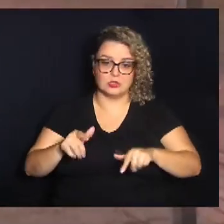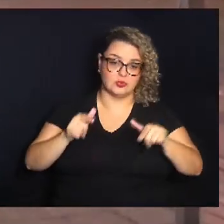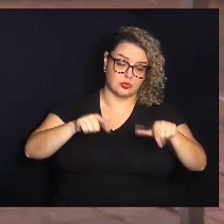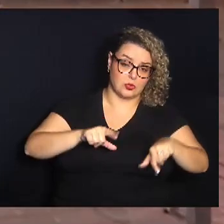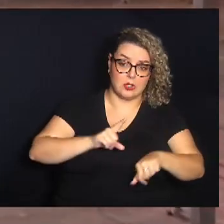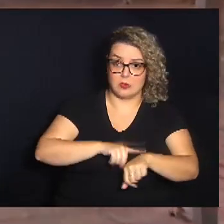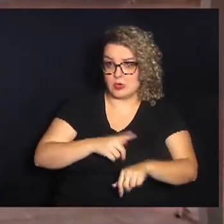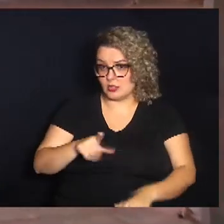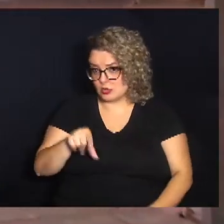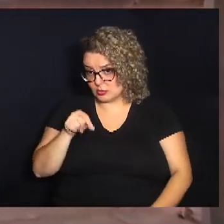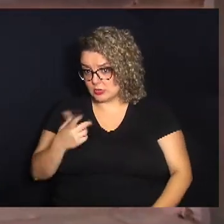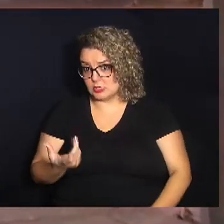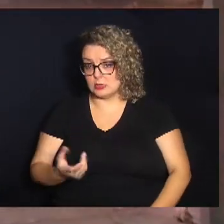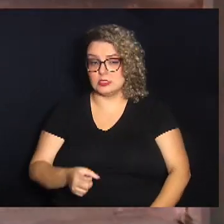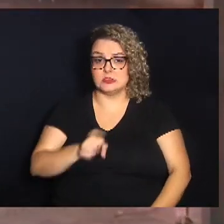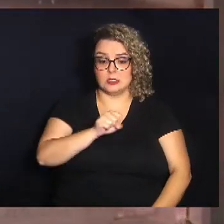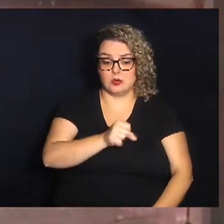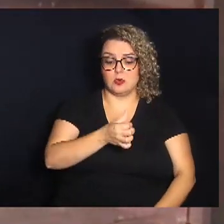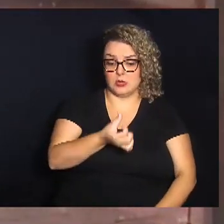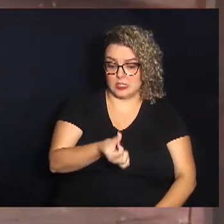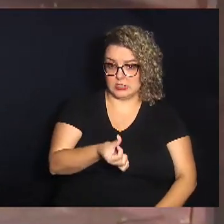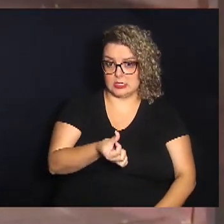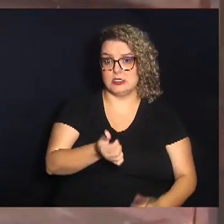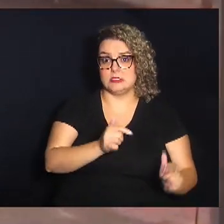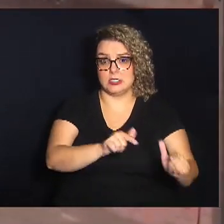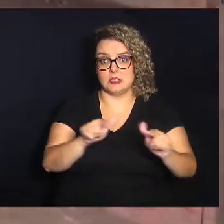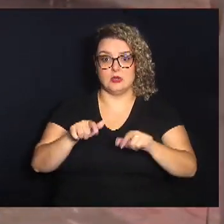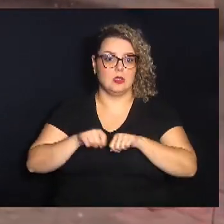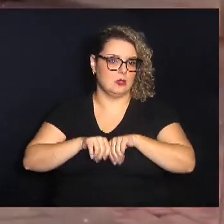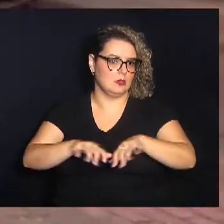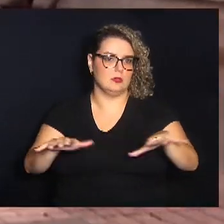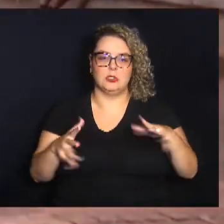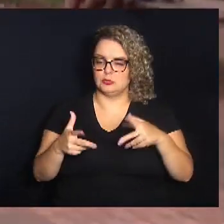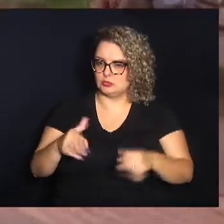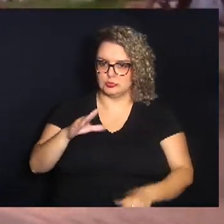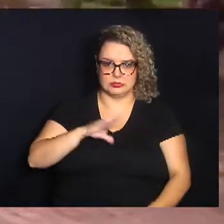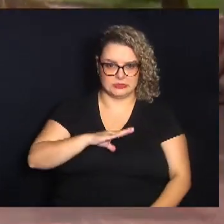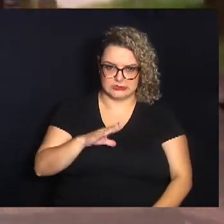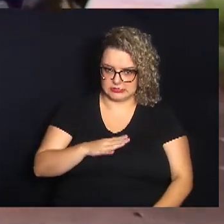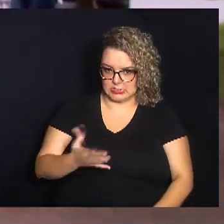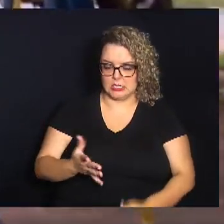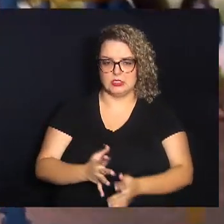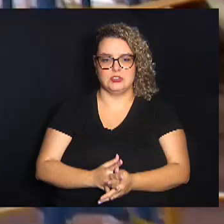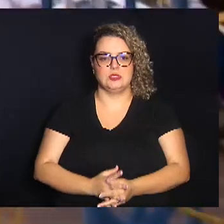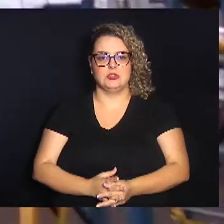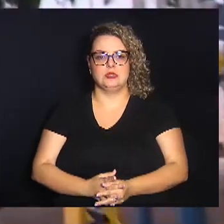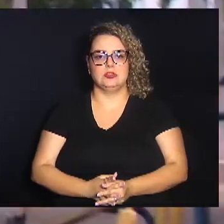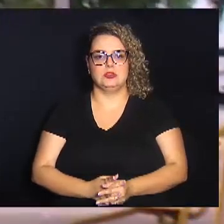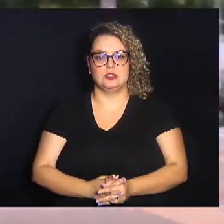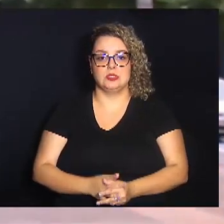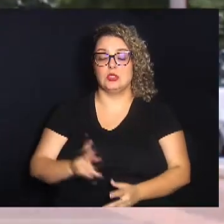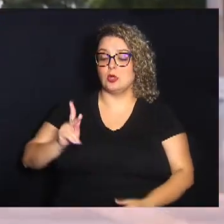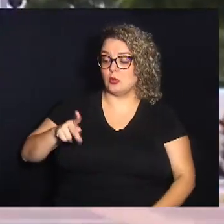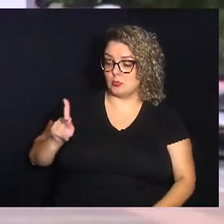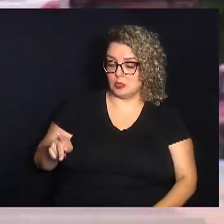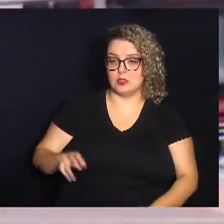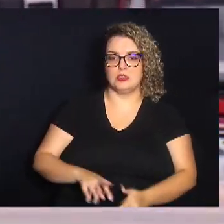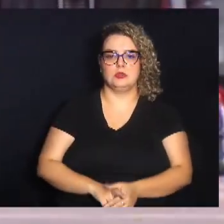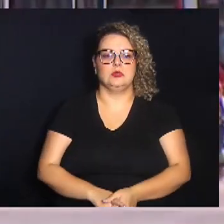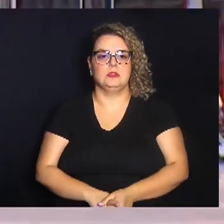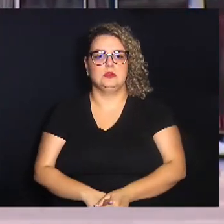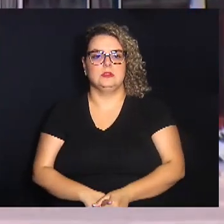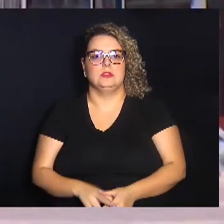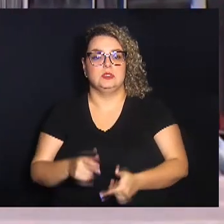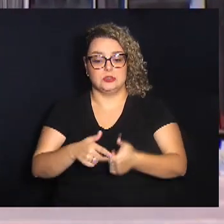que ele escolher. São 86 locais que estão espalhados na cidade. E o professor, ele divide em